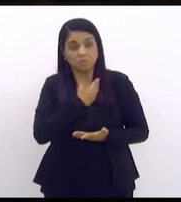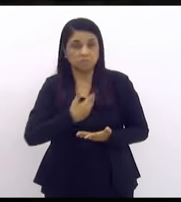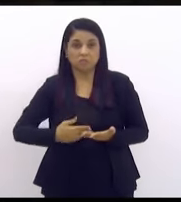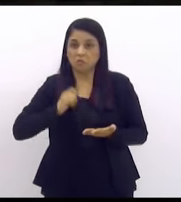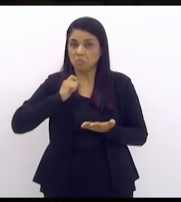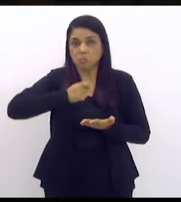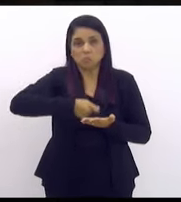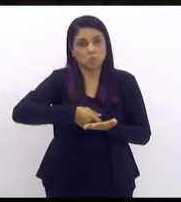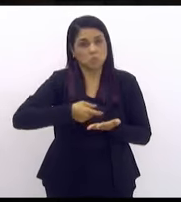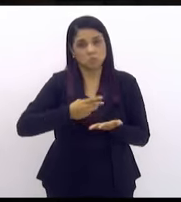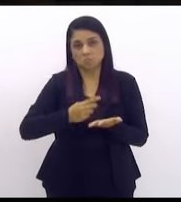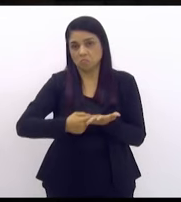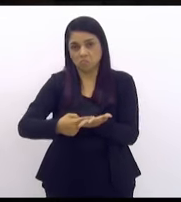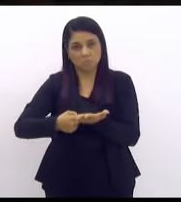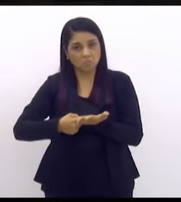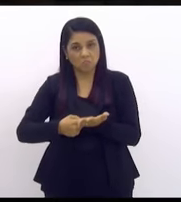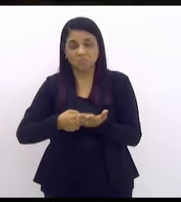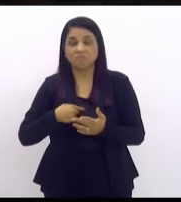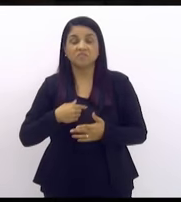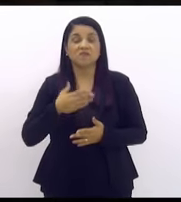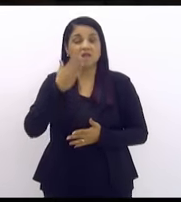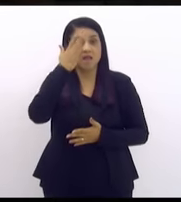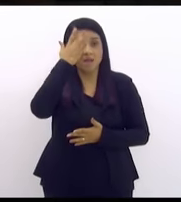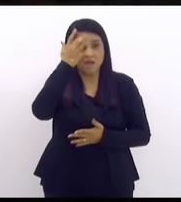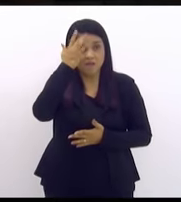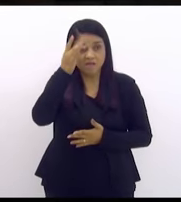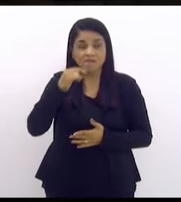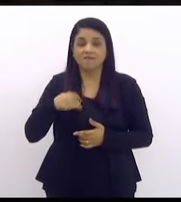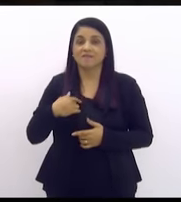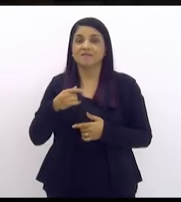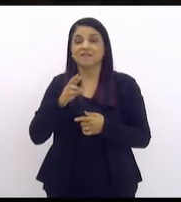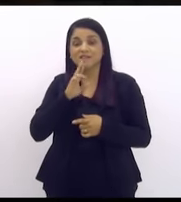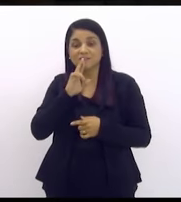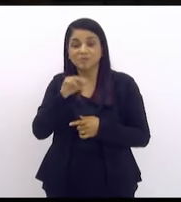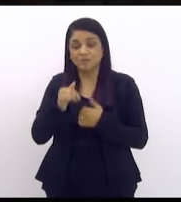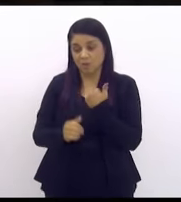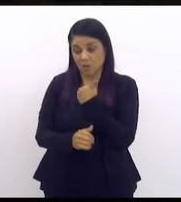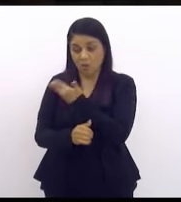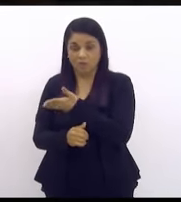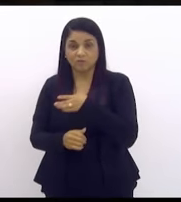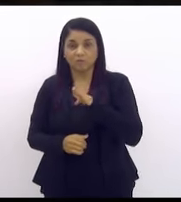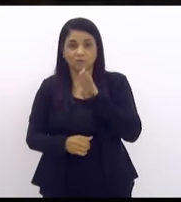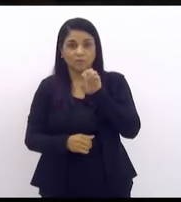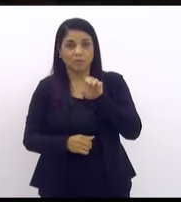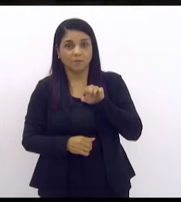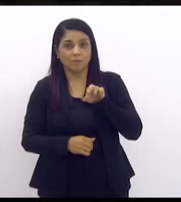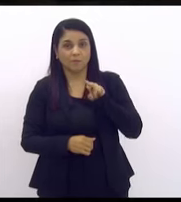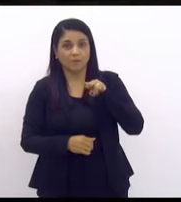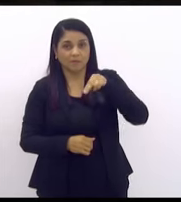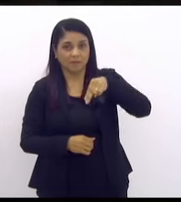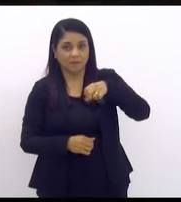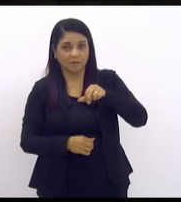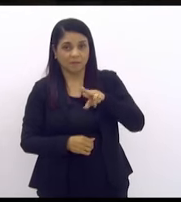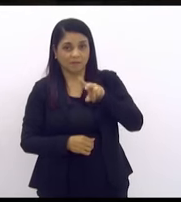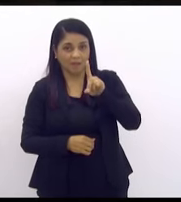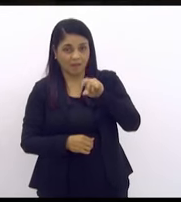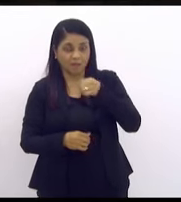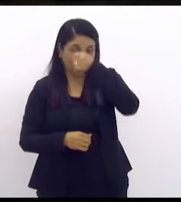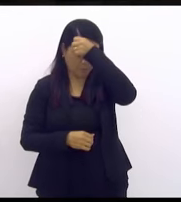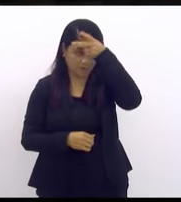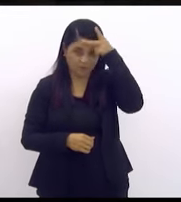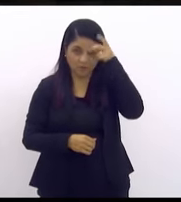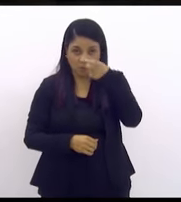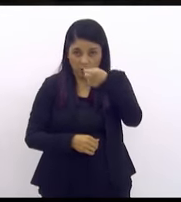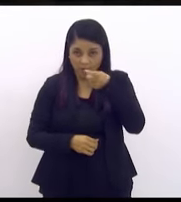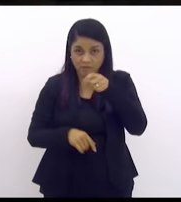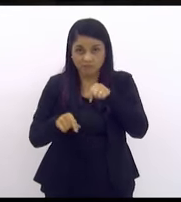minha cidade depois das eleições, pode responder ao lado do Bernardo Rossi, que foi o pior prefeito dos últimos tempos que a gente já teve naquela cidade, e